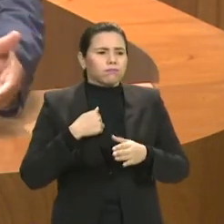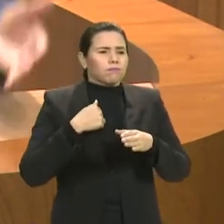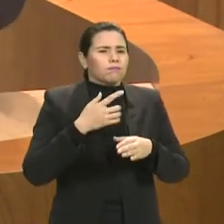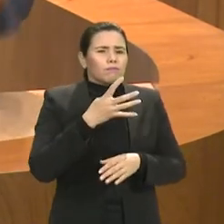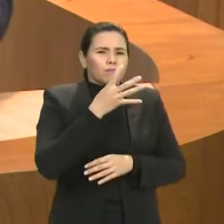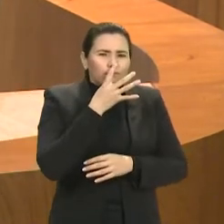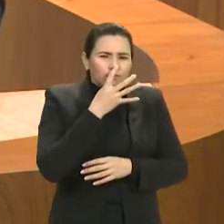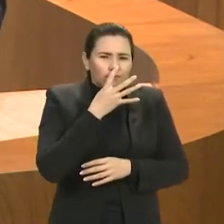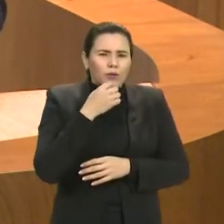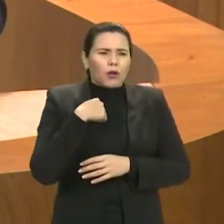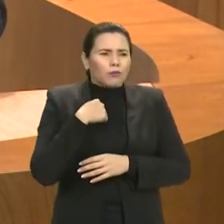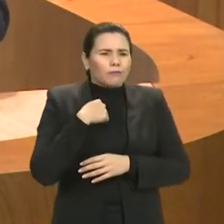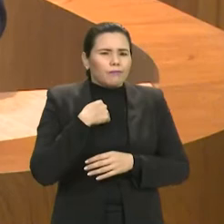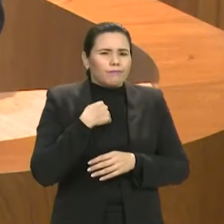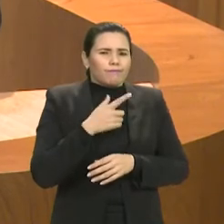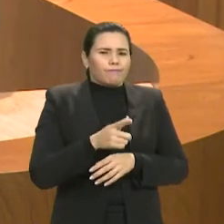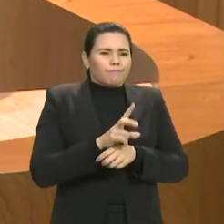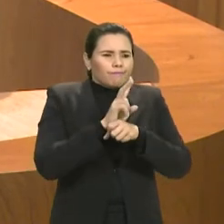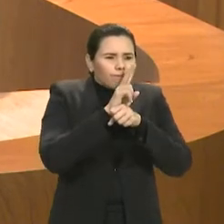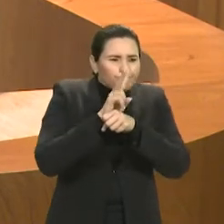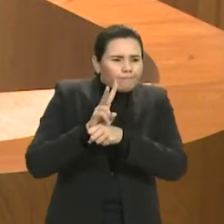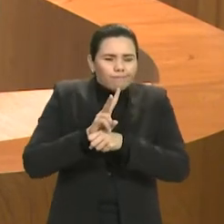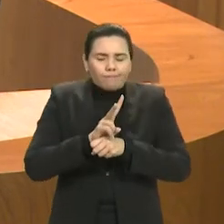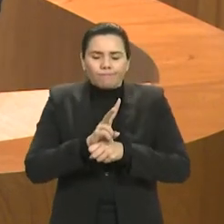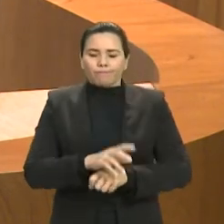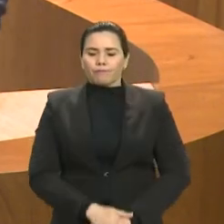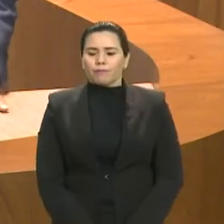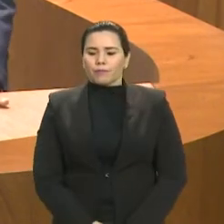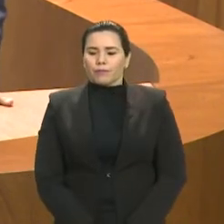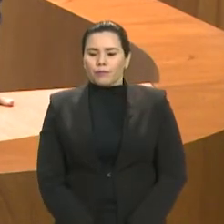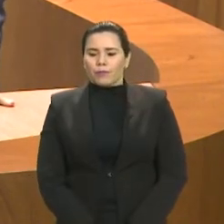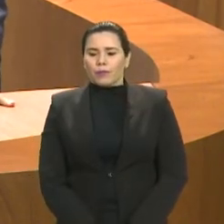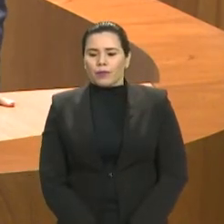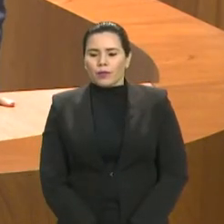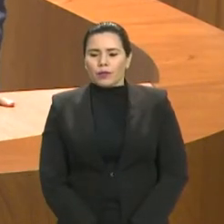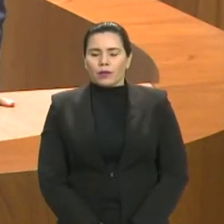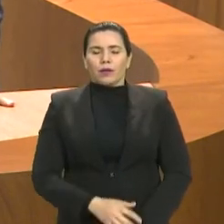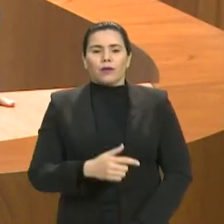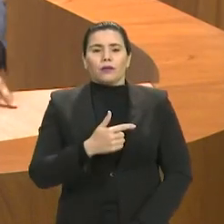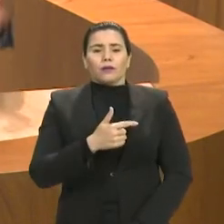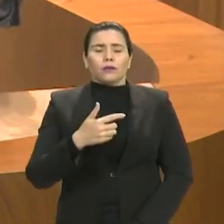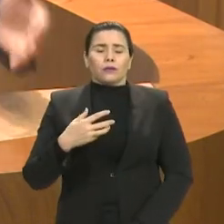a luta pelo reajuste de 33,24%